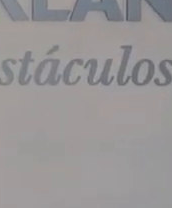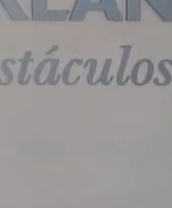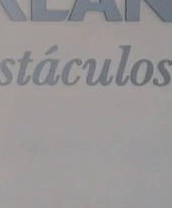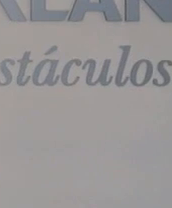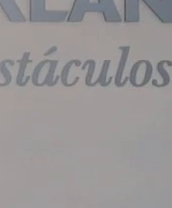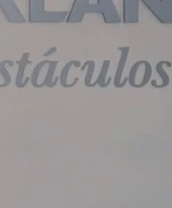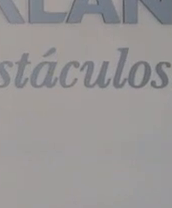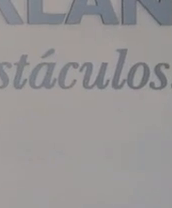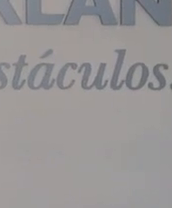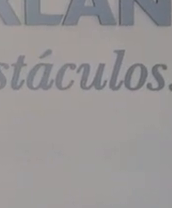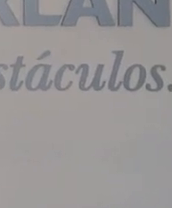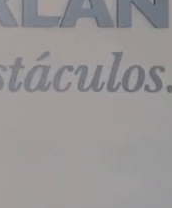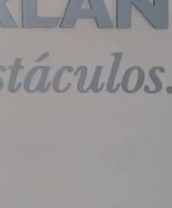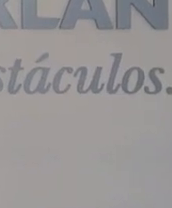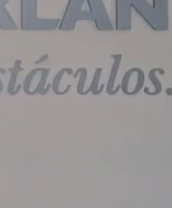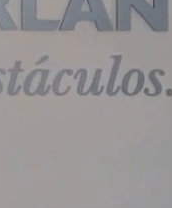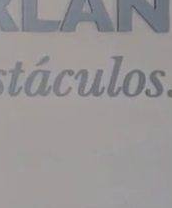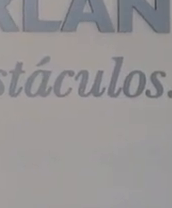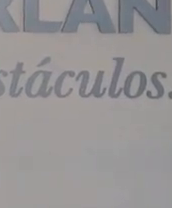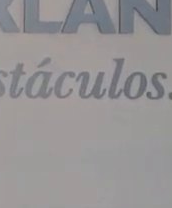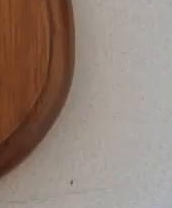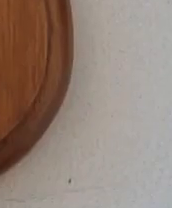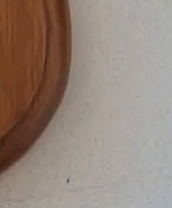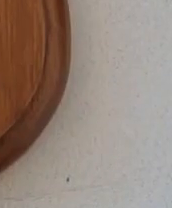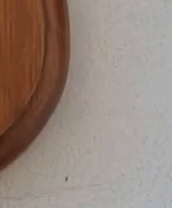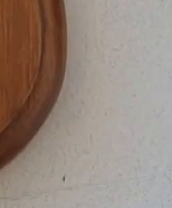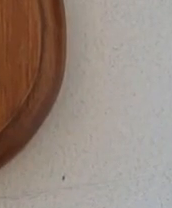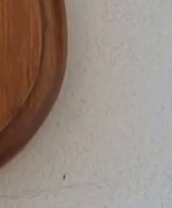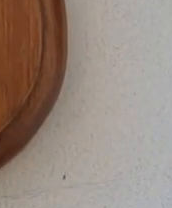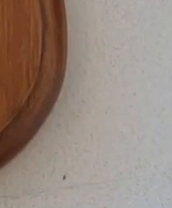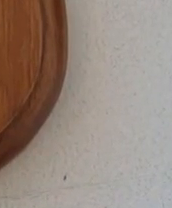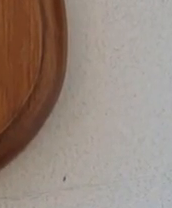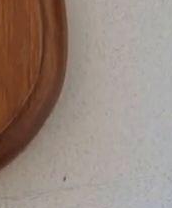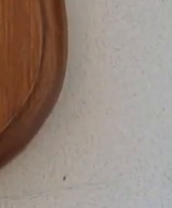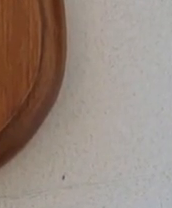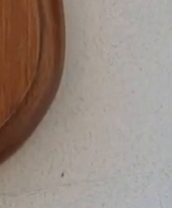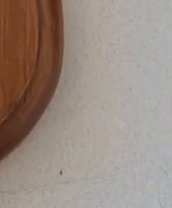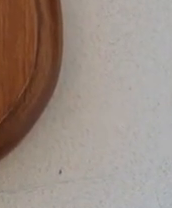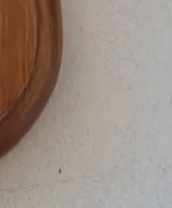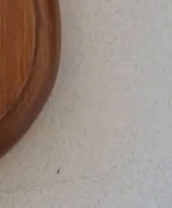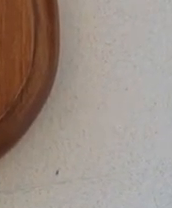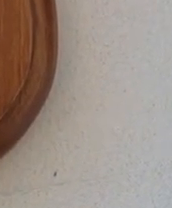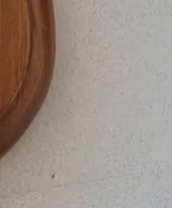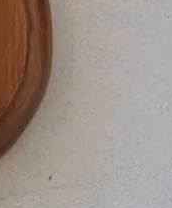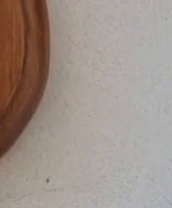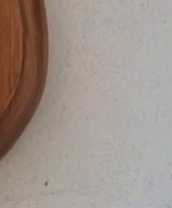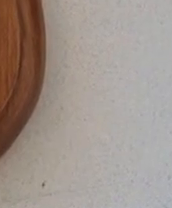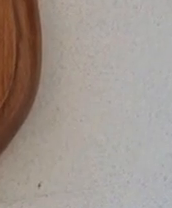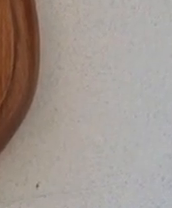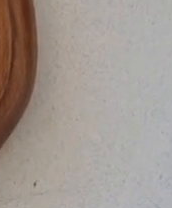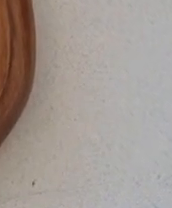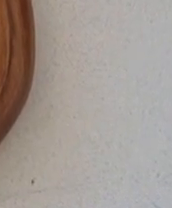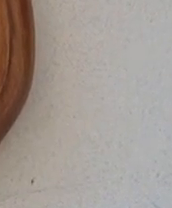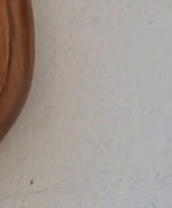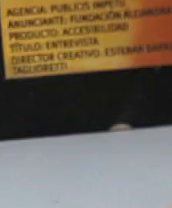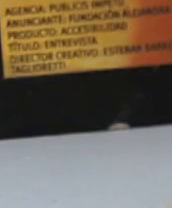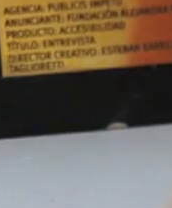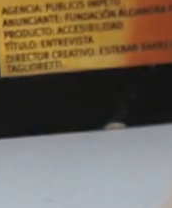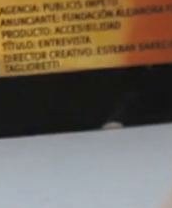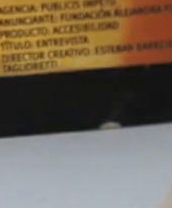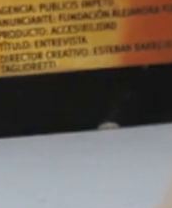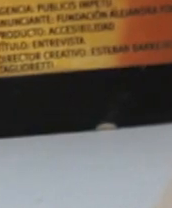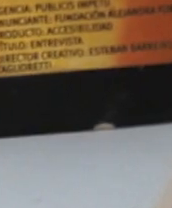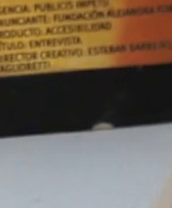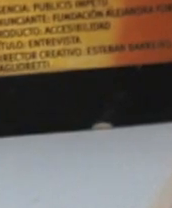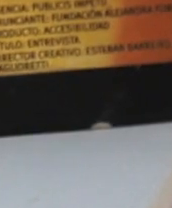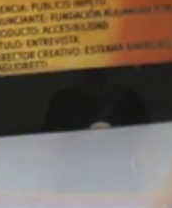Letreiro. Fundação Alejandra Forlán. Avançar superando os obstáculos. Em uma bancada, brasão e dois troféus com desenhos de